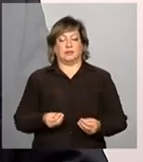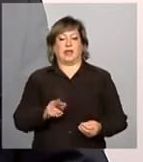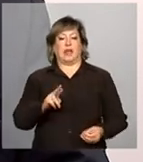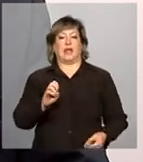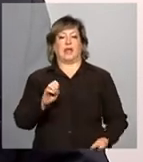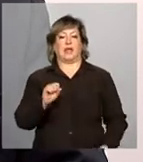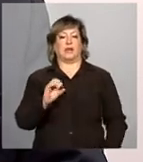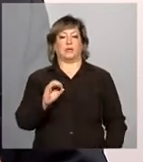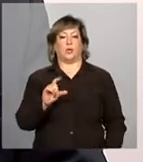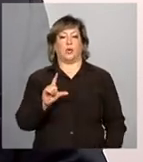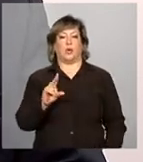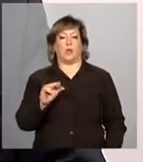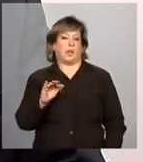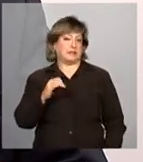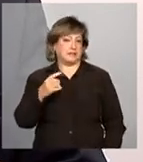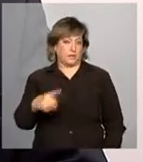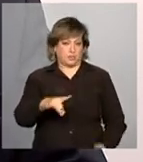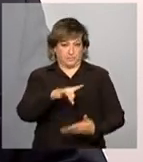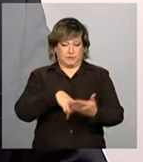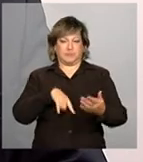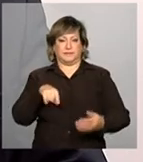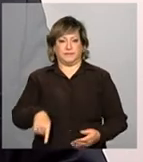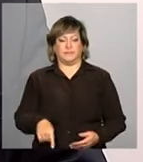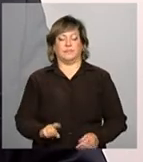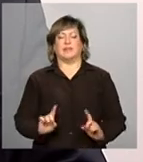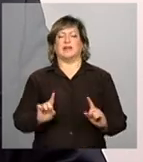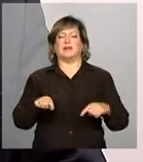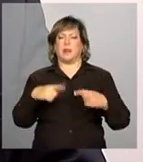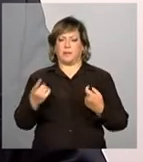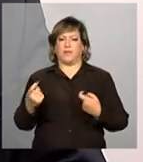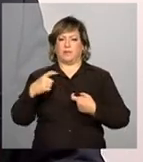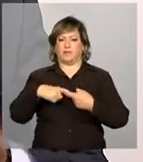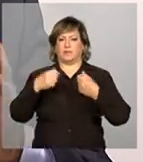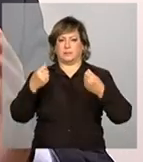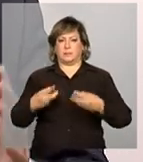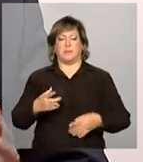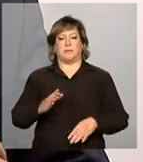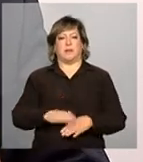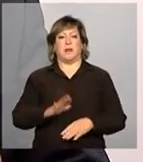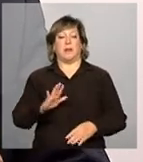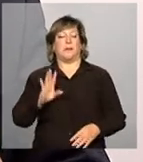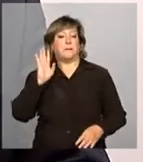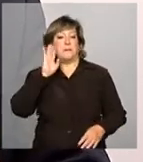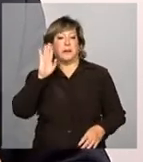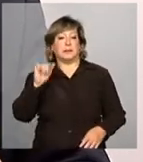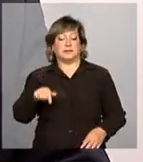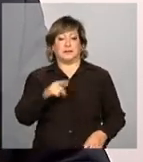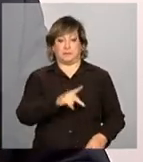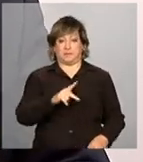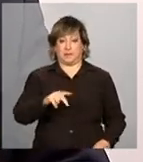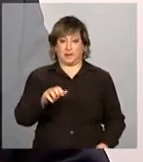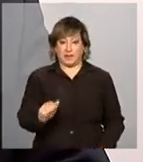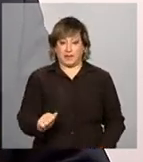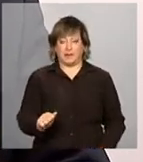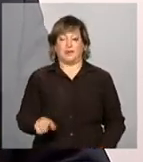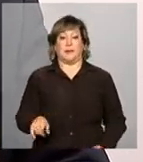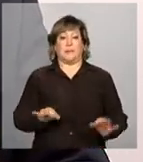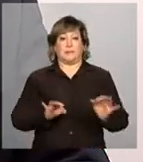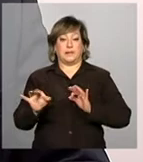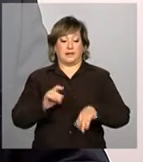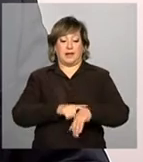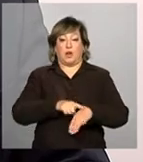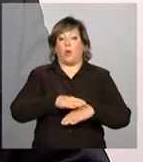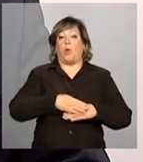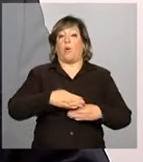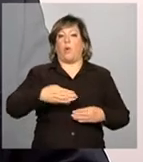resolução então depois eu volto detalhando um pouco mais mas assim tão dando essa noção do PPA de um planejamento a longo